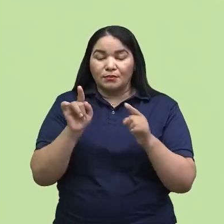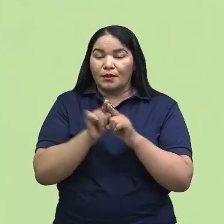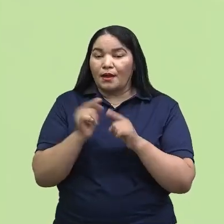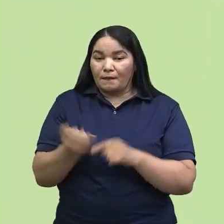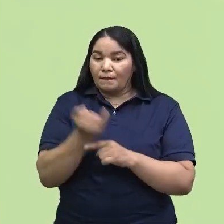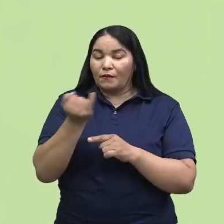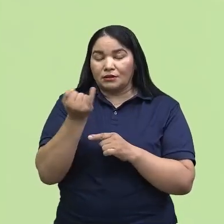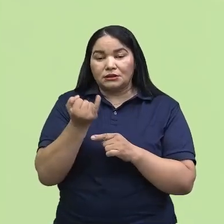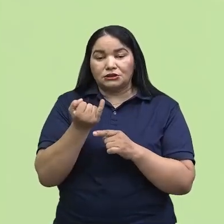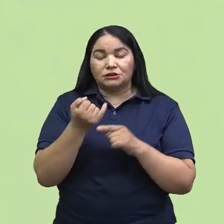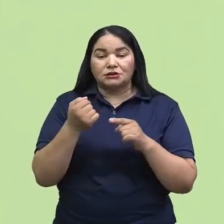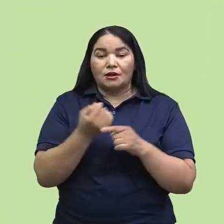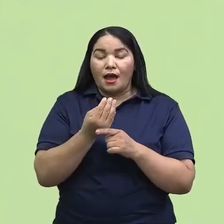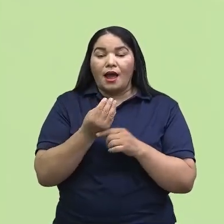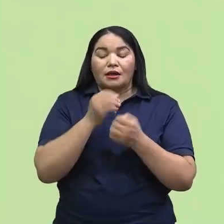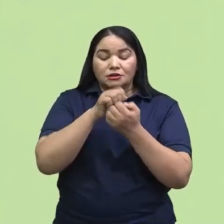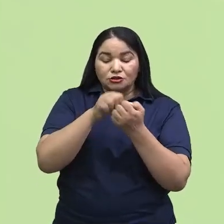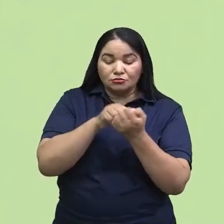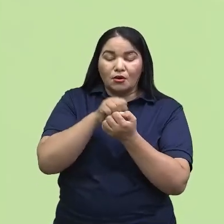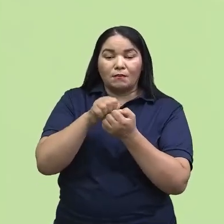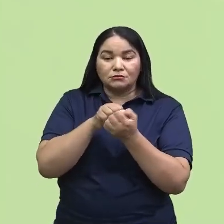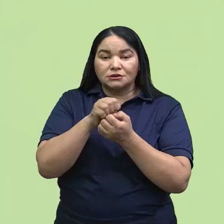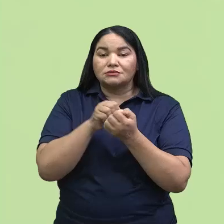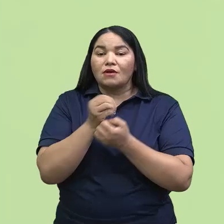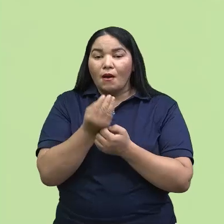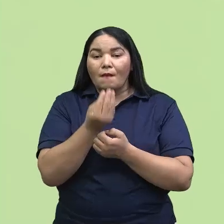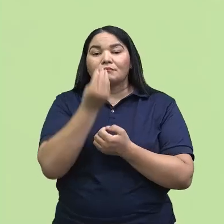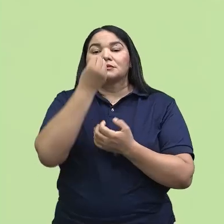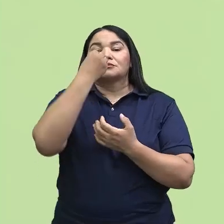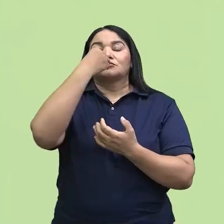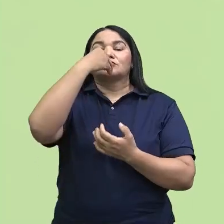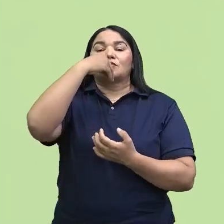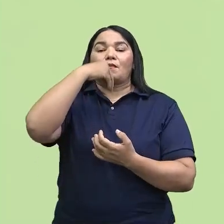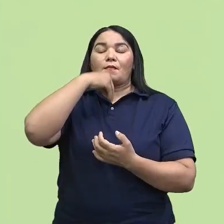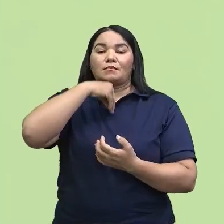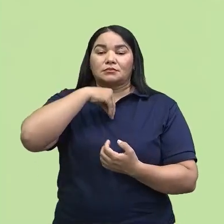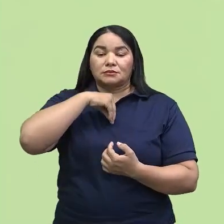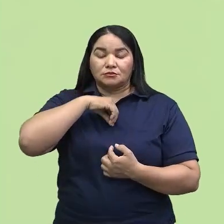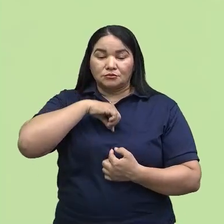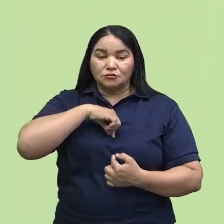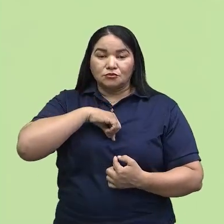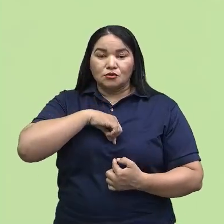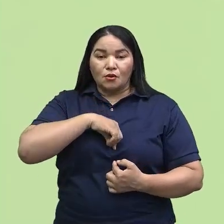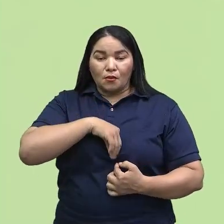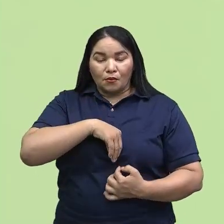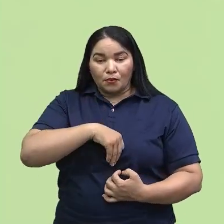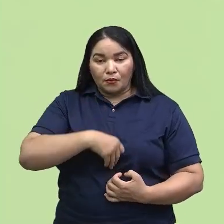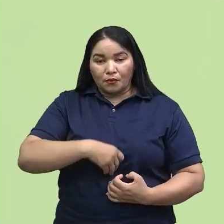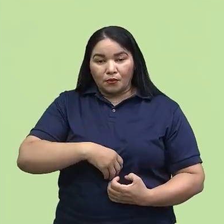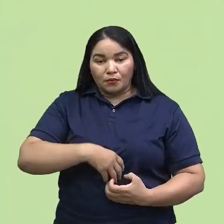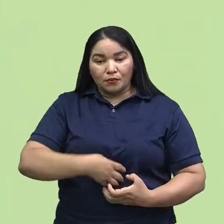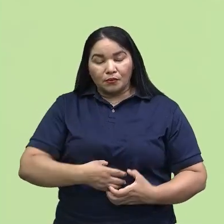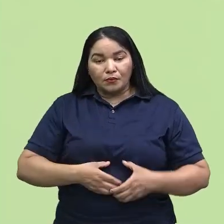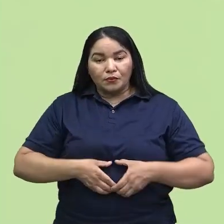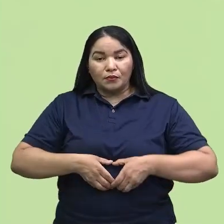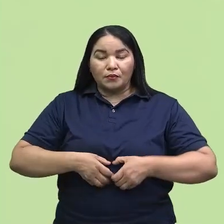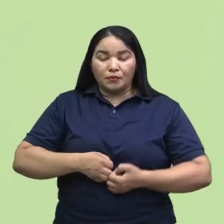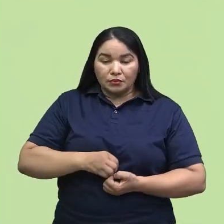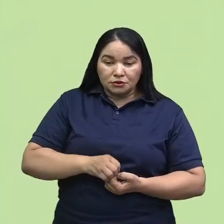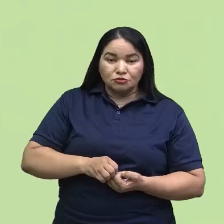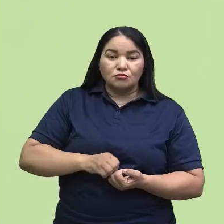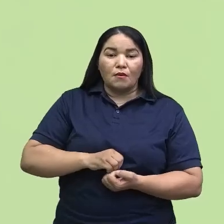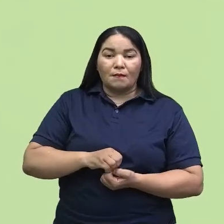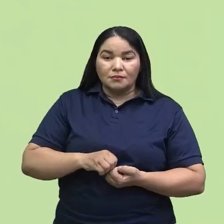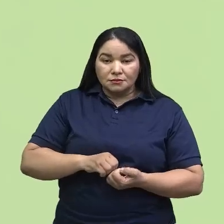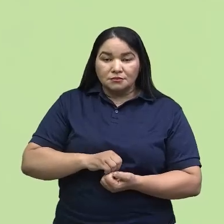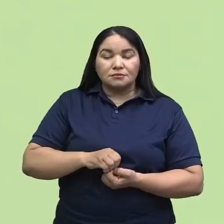possa engolir, né? E a partir dali, no estômago, né, vai acontecer também a digestão, vai continuar o processo da